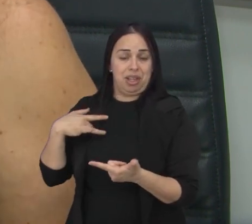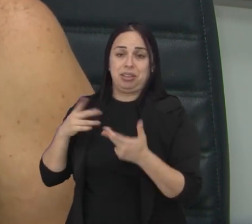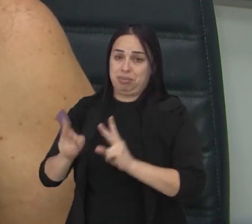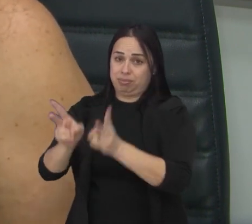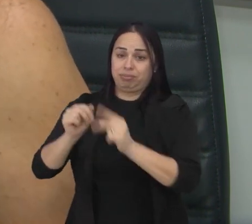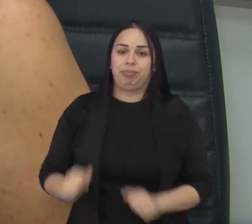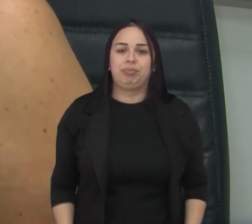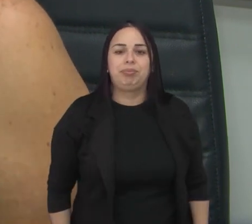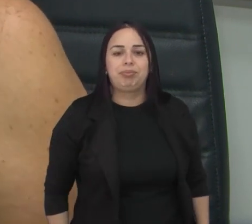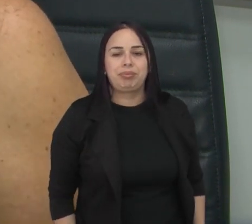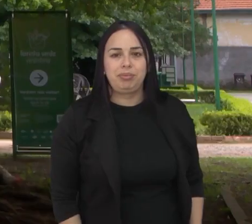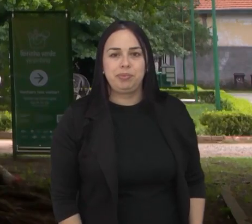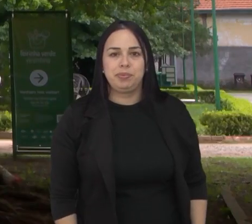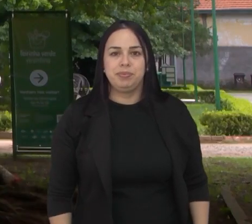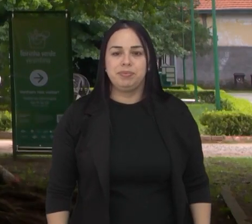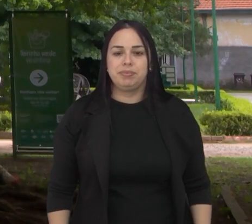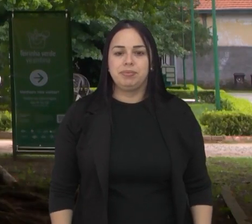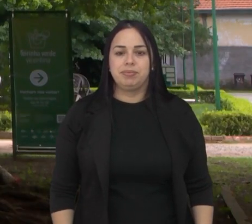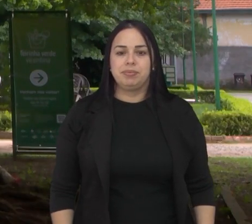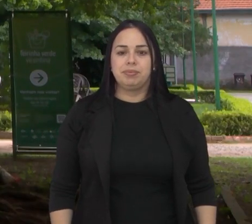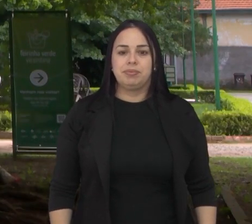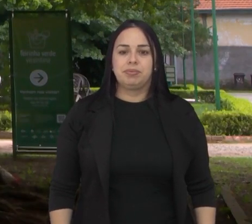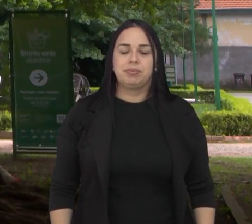saúde da população joseense.